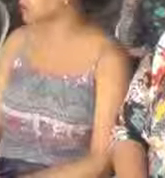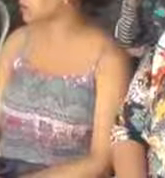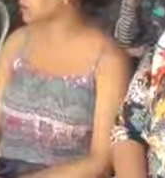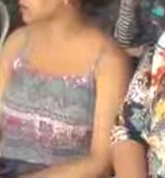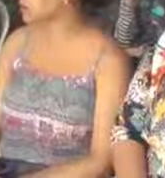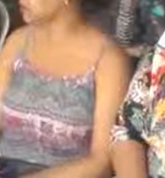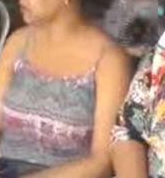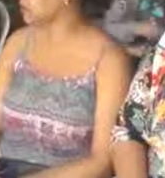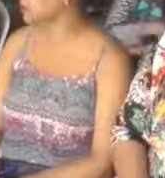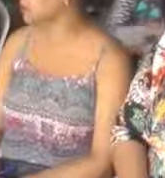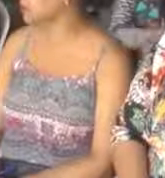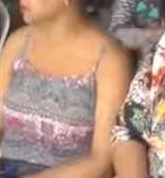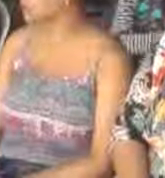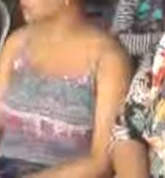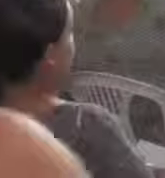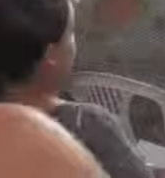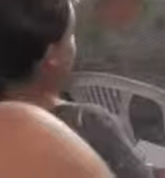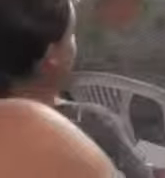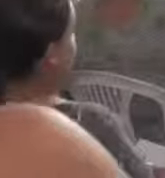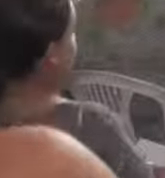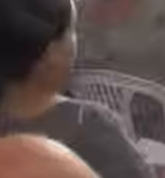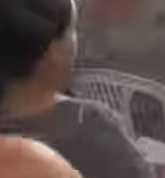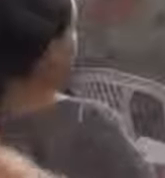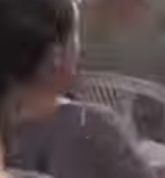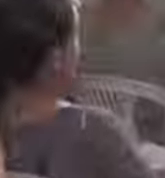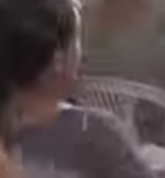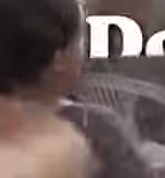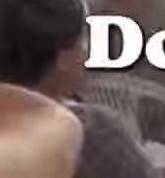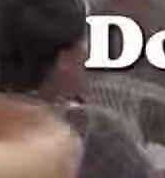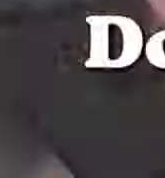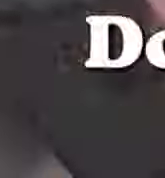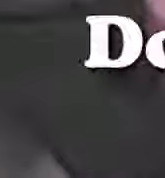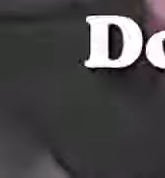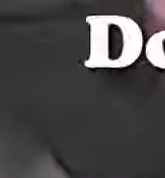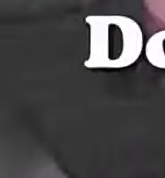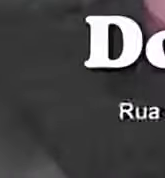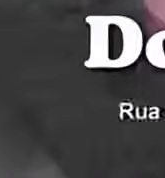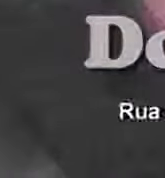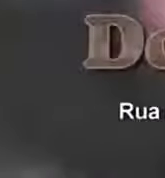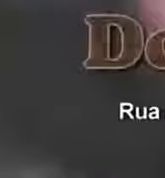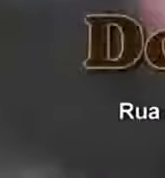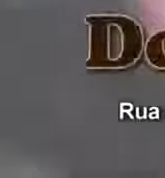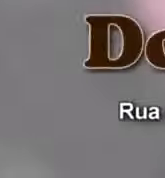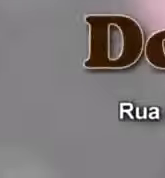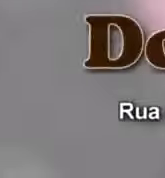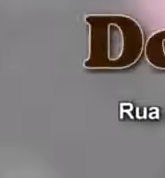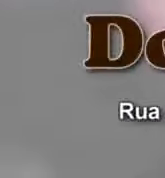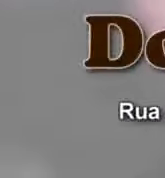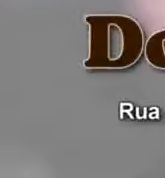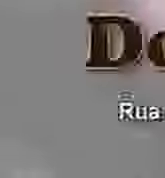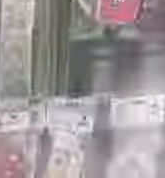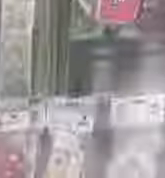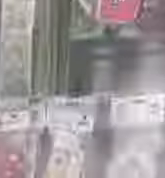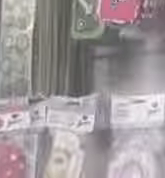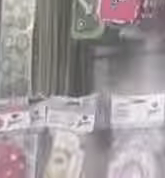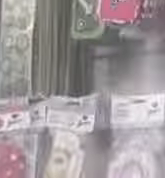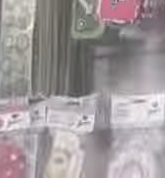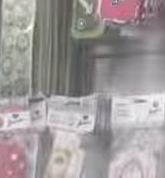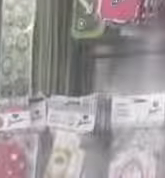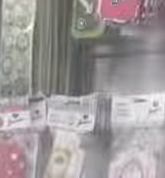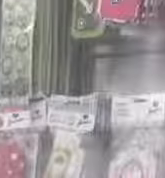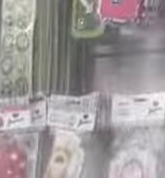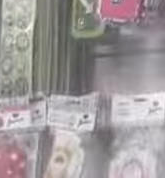3626-3850. Chegou a sua chance de se tornar o mais novo mestre culinário. Bomboniere Doce Sonho. Esta não